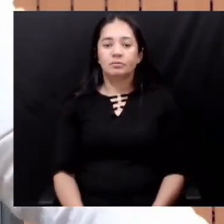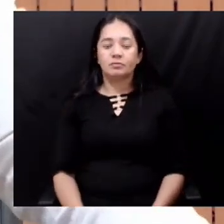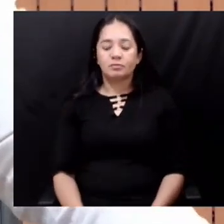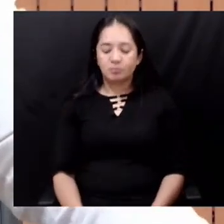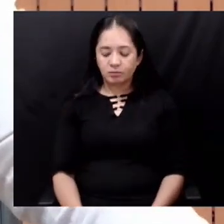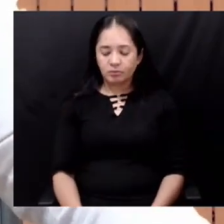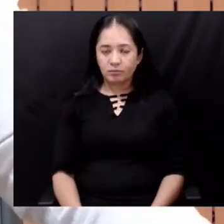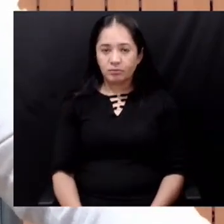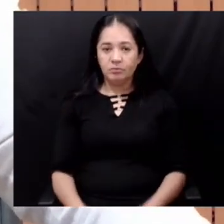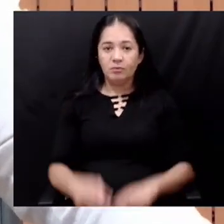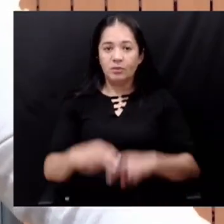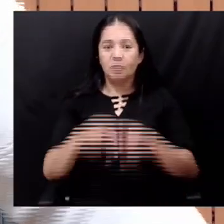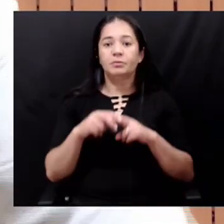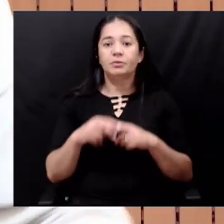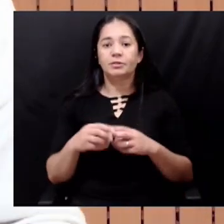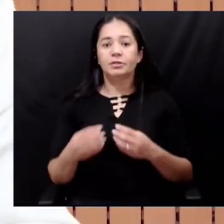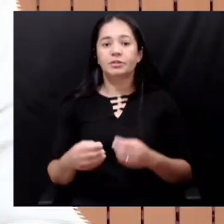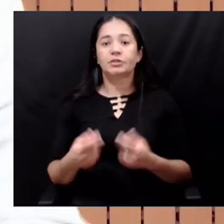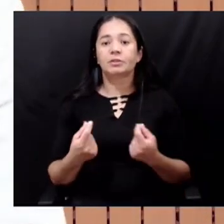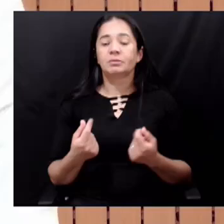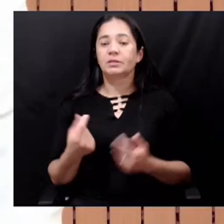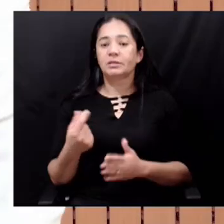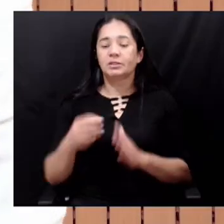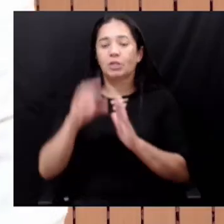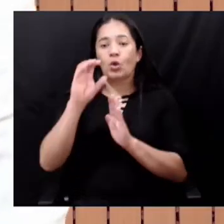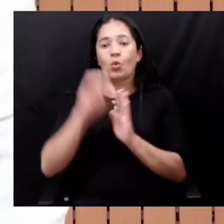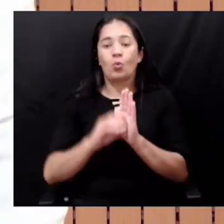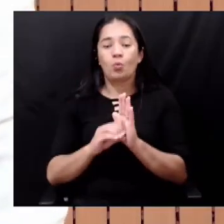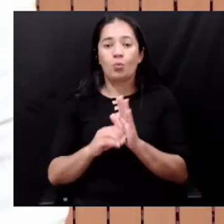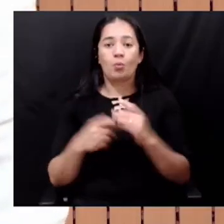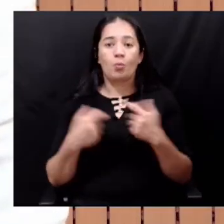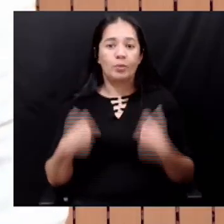de recursos, certo? Da mesma forma que